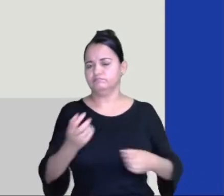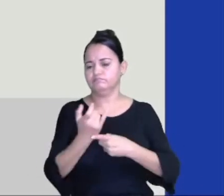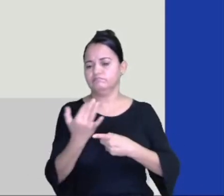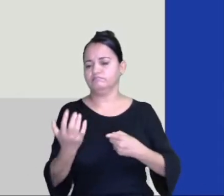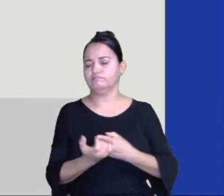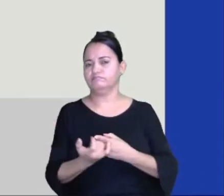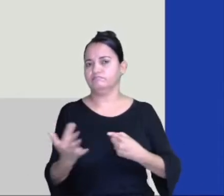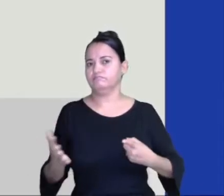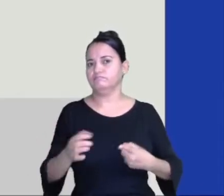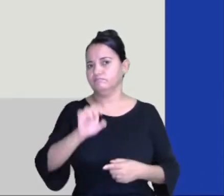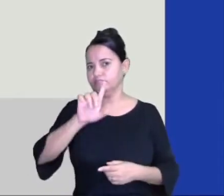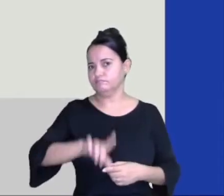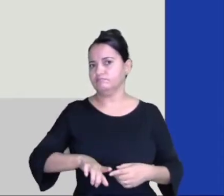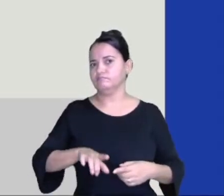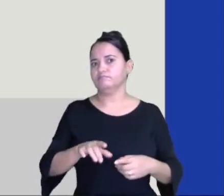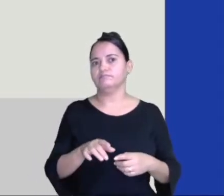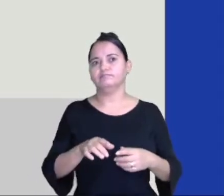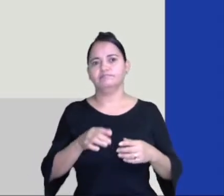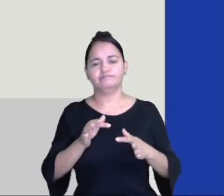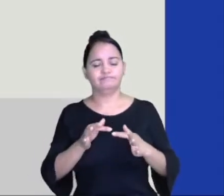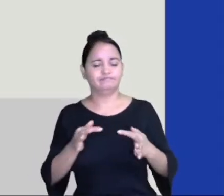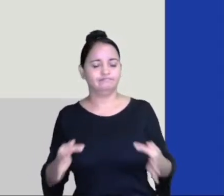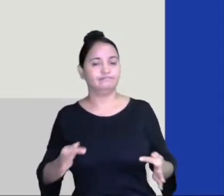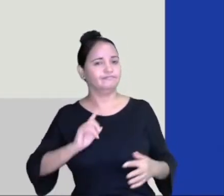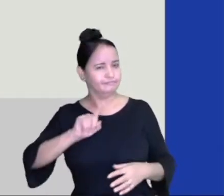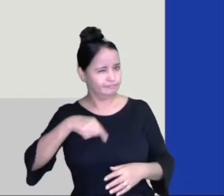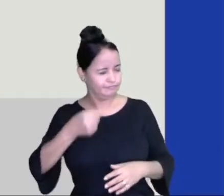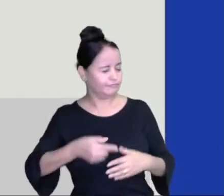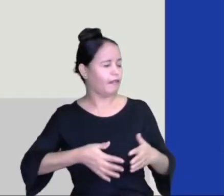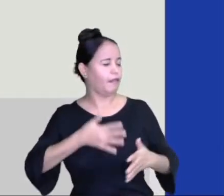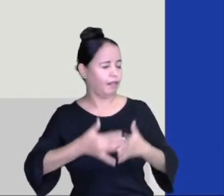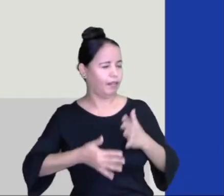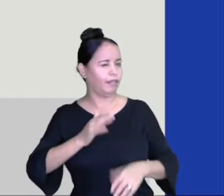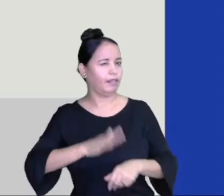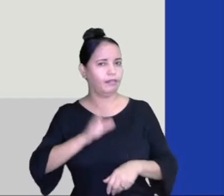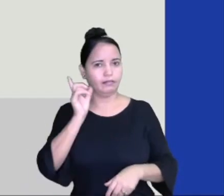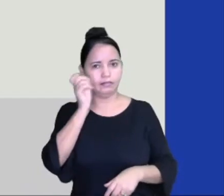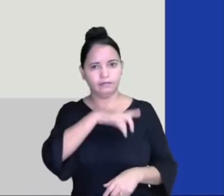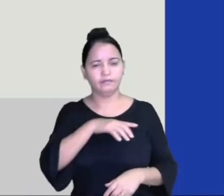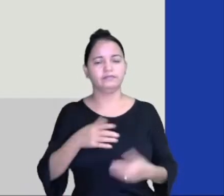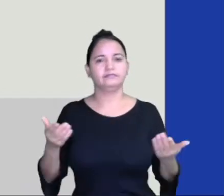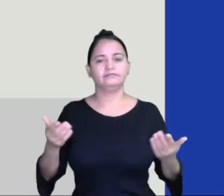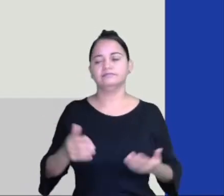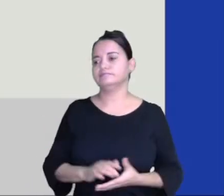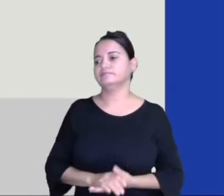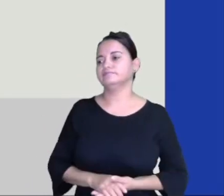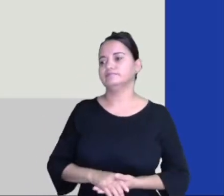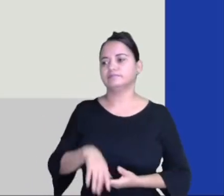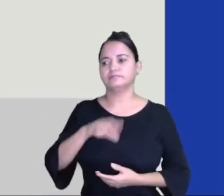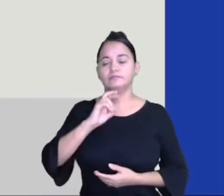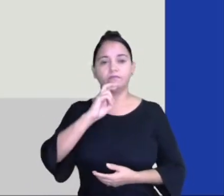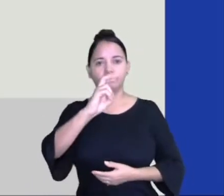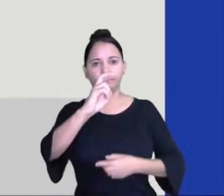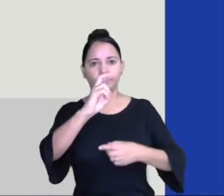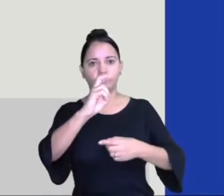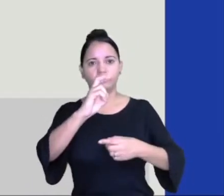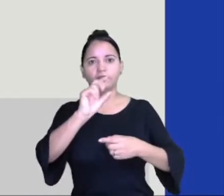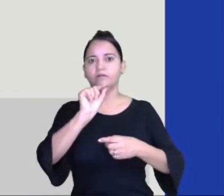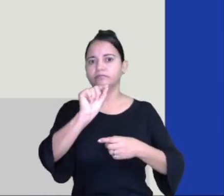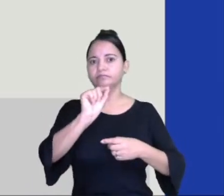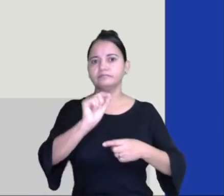é simples. Mas depois a gente complica um pouquinho. Agora é só para você compreender. Então, 5 fatias. A gente vai ter o quê?